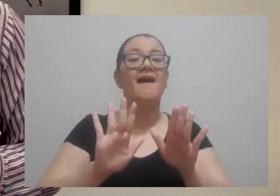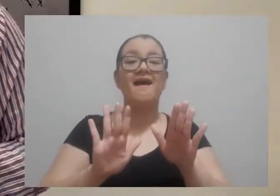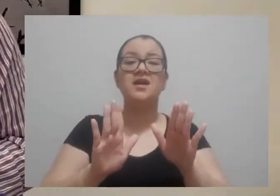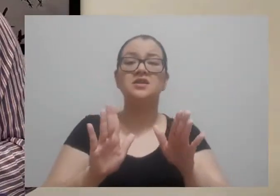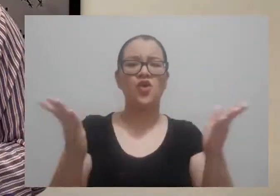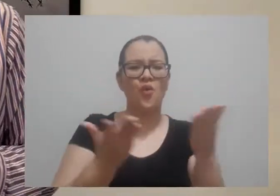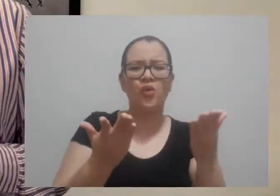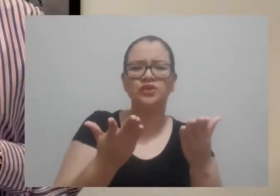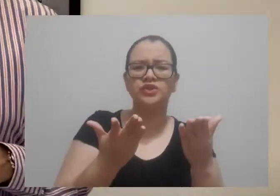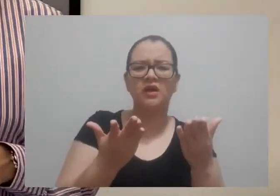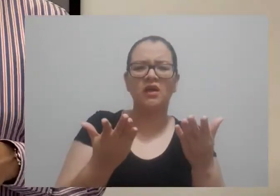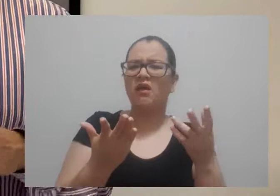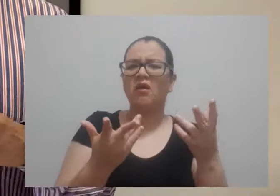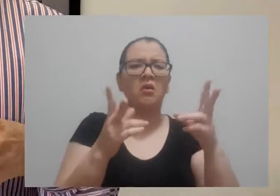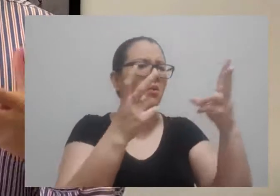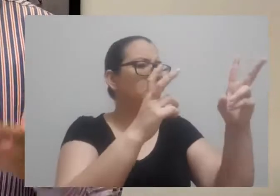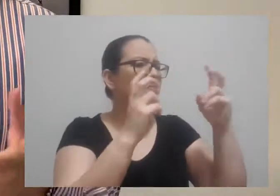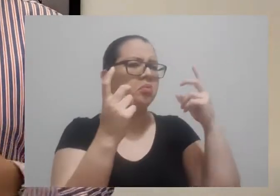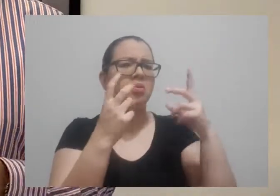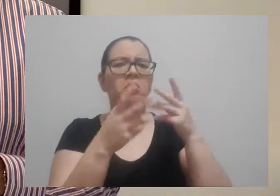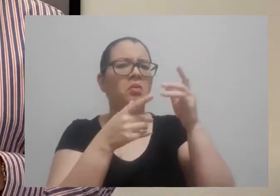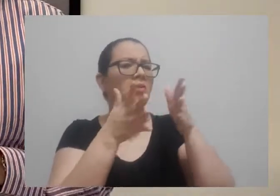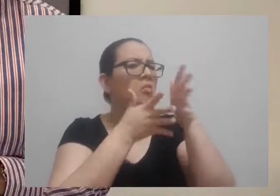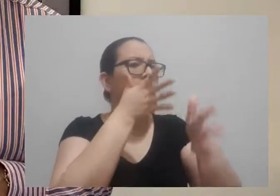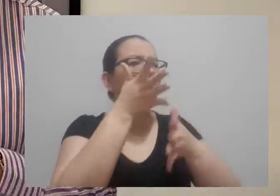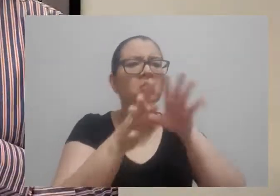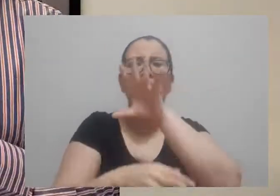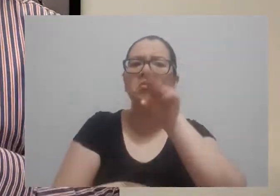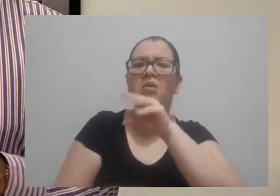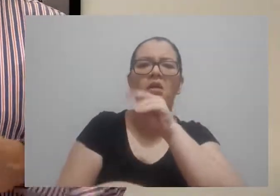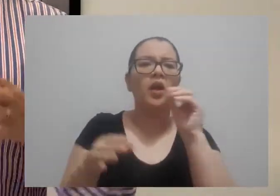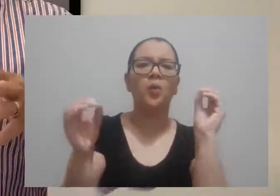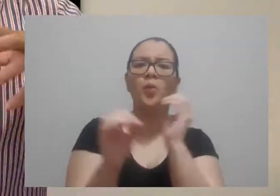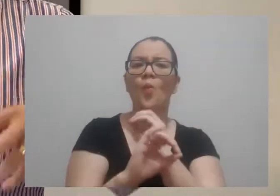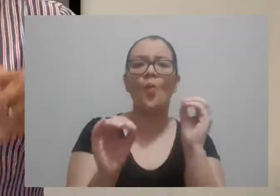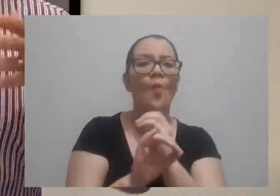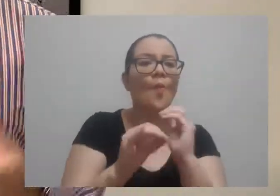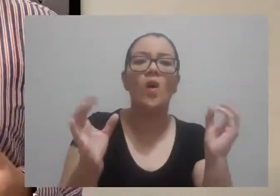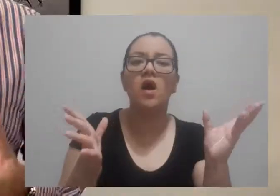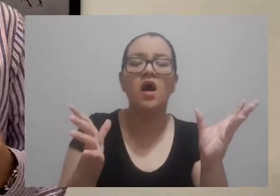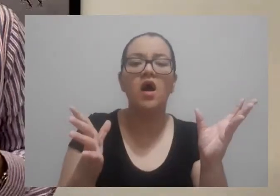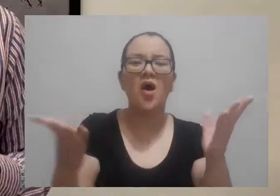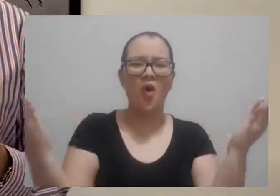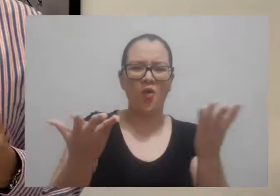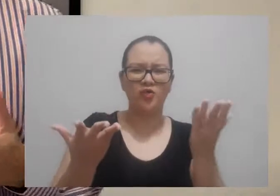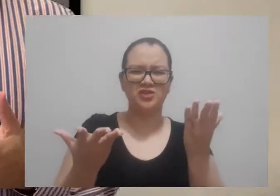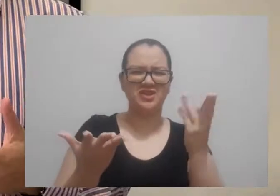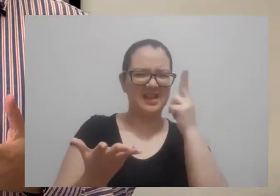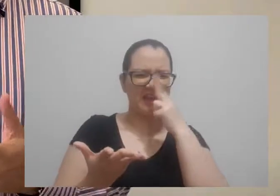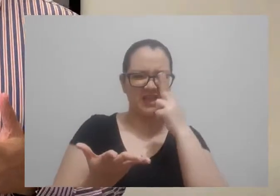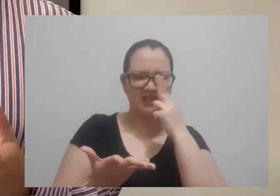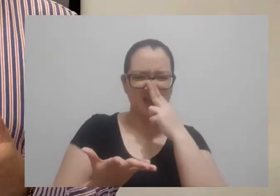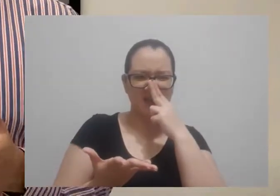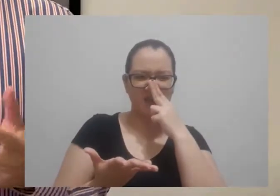pouco discutido, porque hoje, no nosso contexto de cristianismo, falar sobre esse caminho de renúncia,